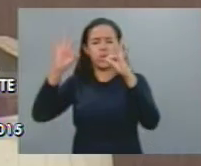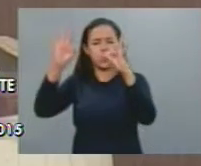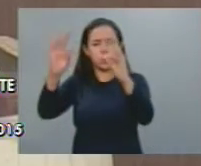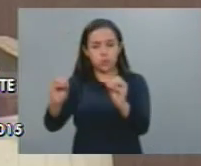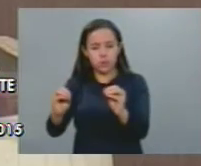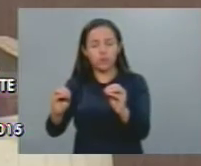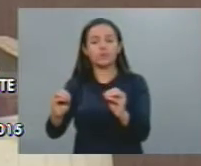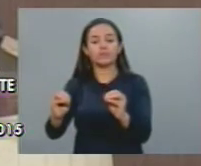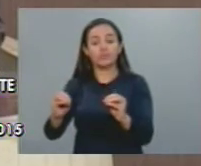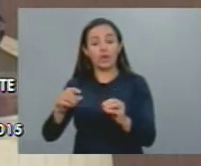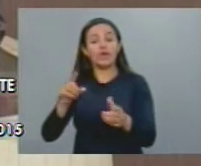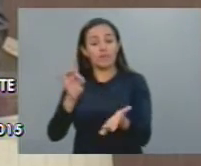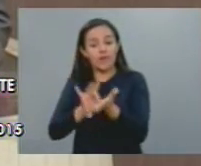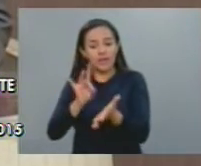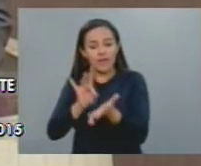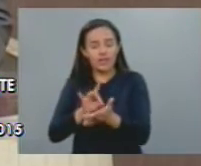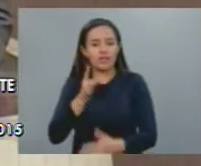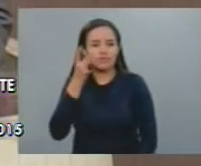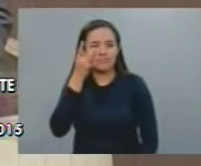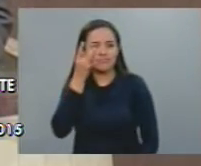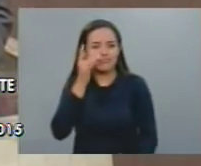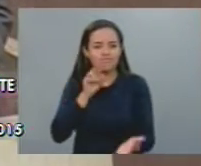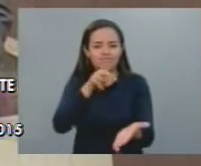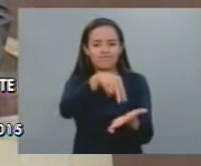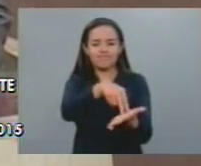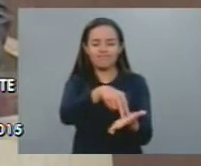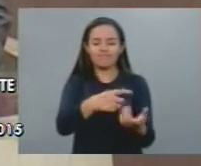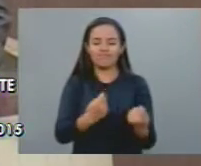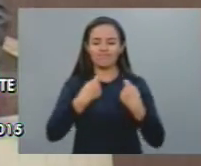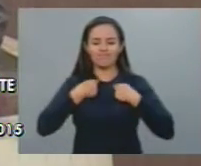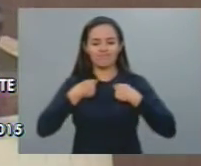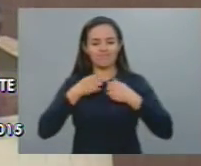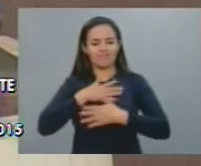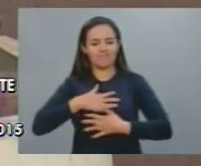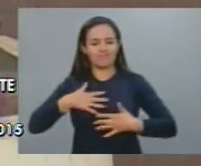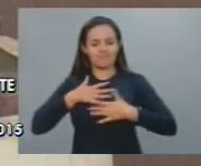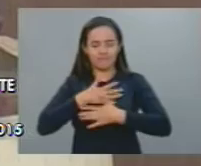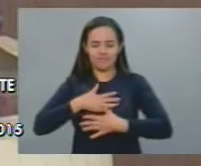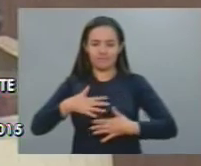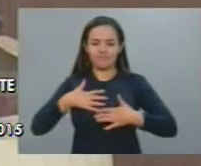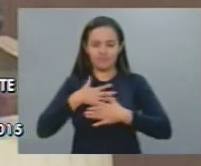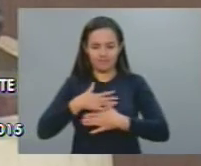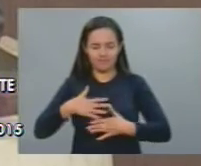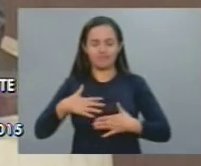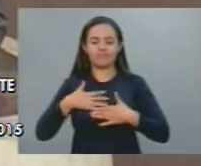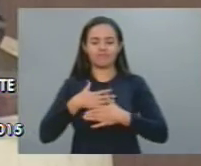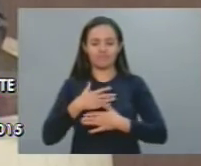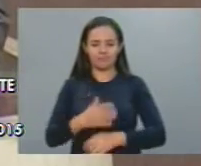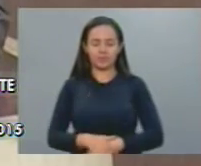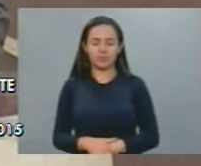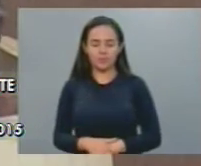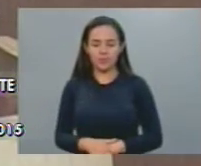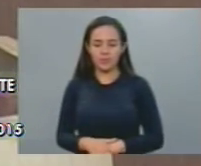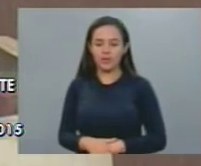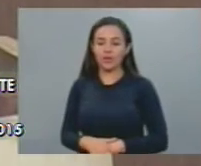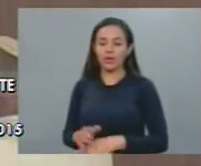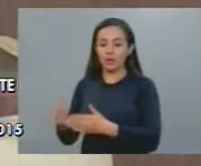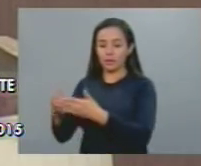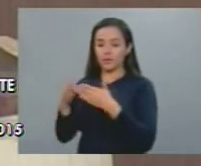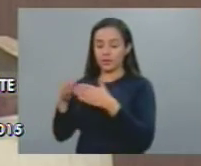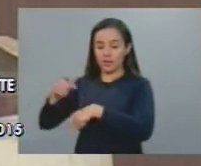eu pediria um pouquinho da complacência, por gentileza, para terminar aqui o nosso balanço, o